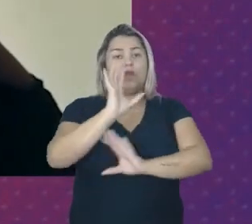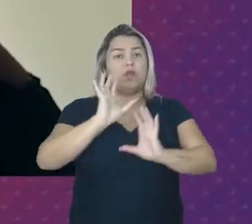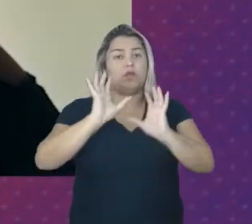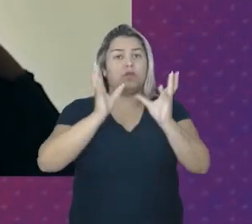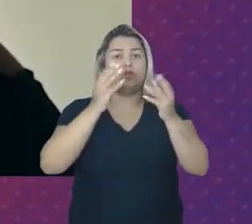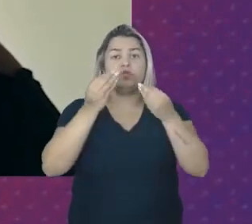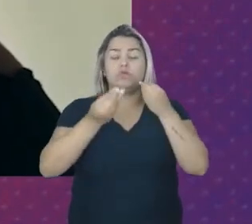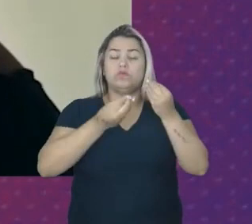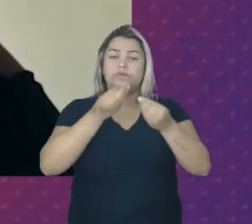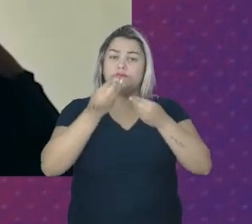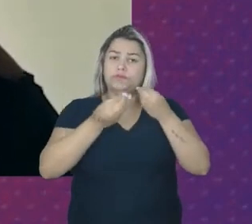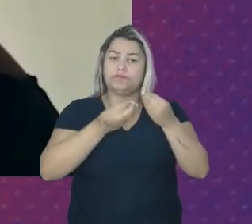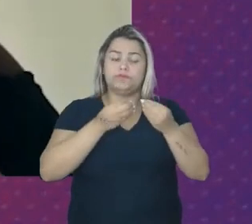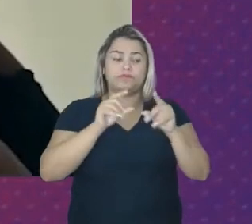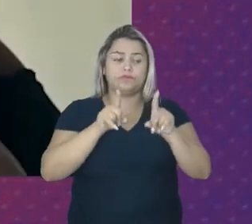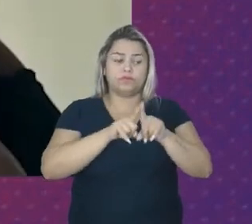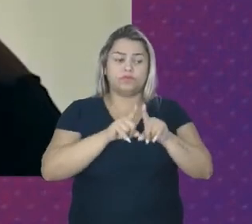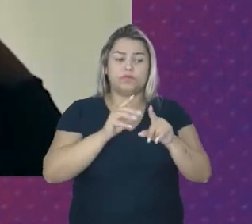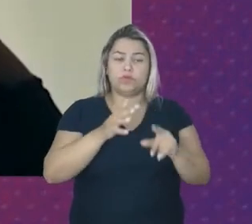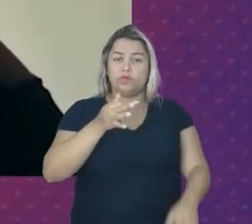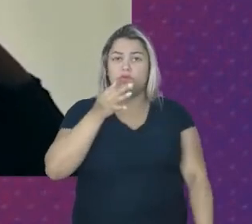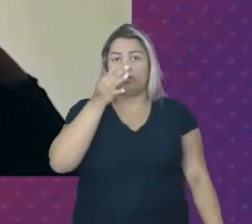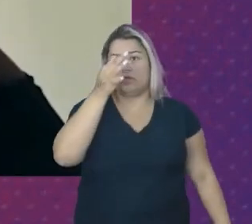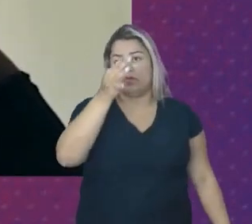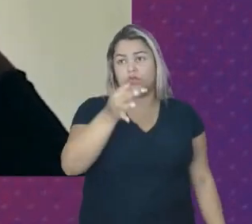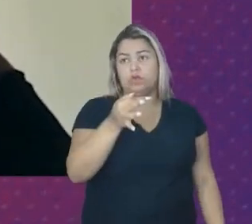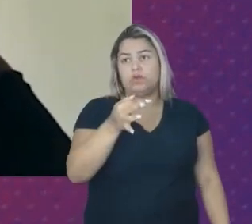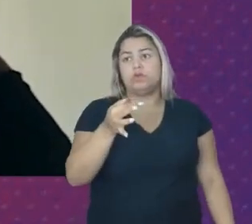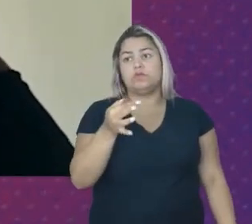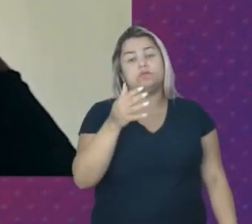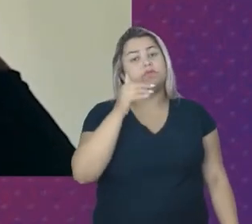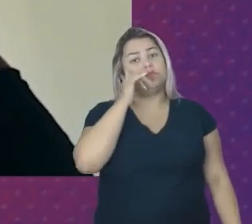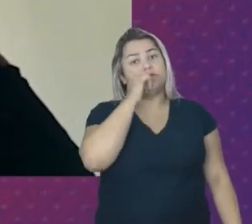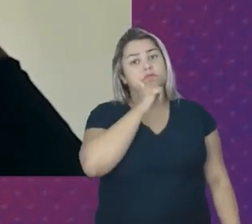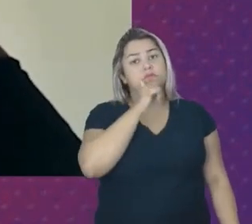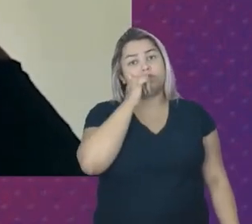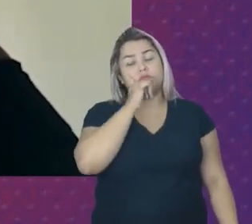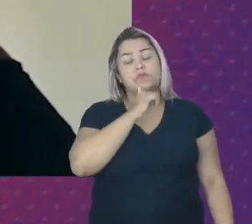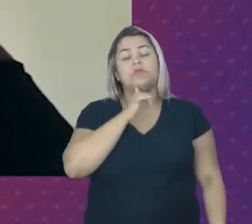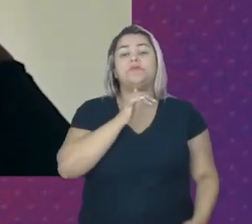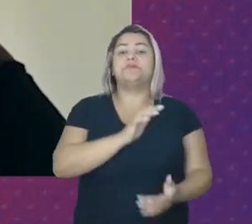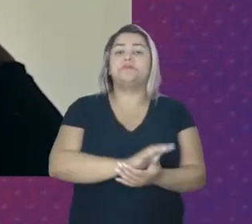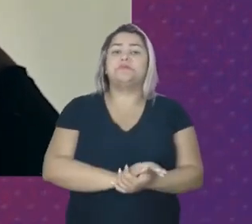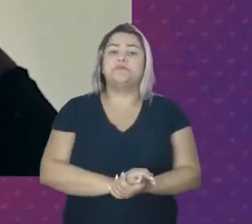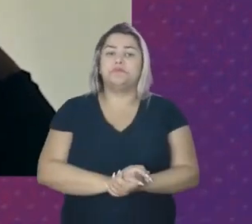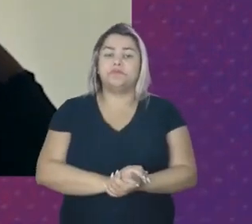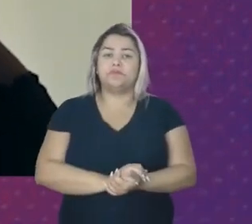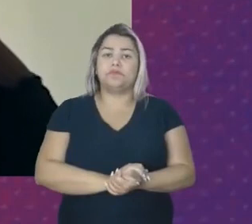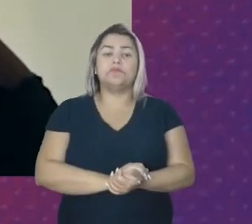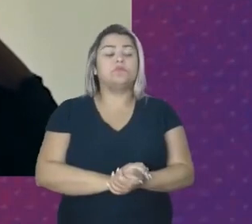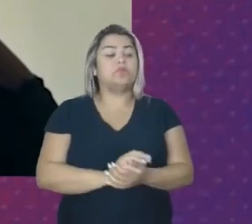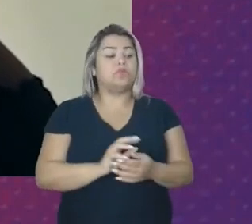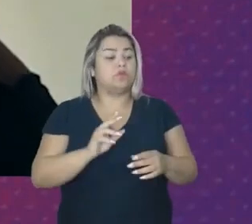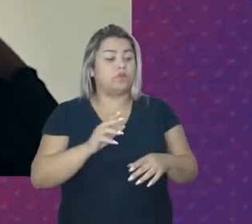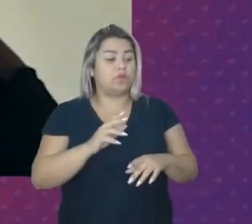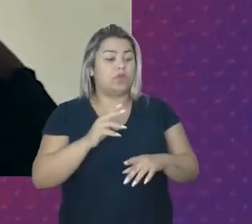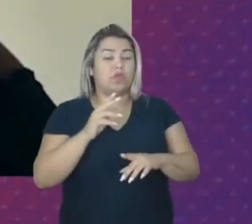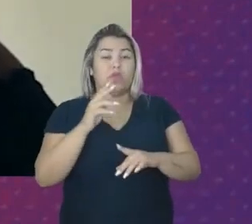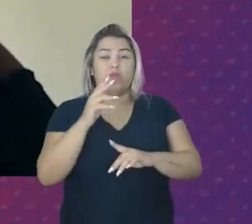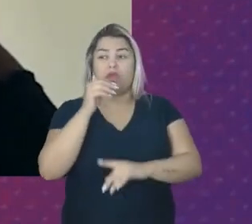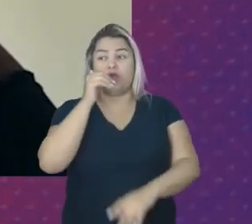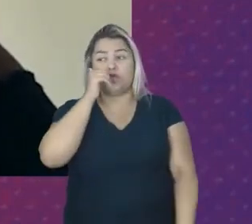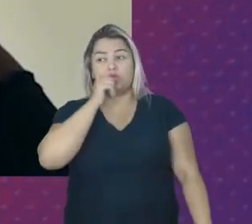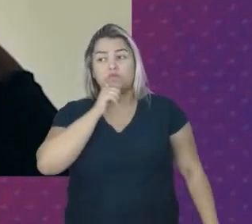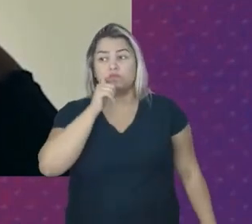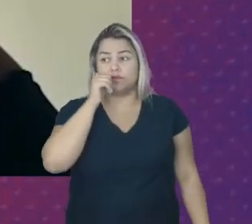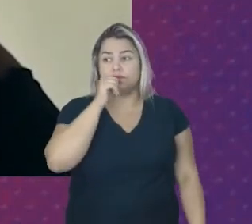é que isso vai demarcar o nosso futuro. Qual é a visão dessas mulheres sobre isso? Qual é a nossa visão feminista,